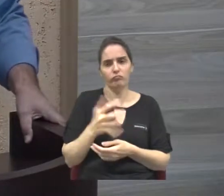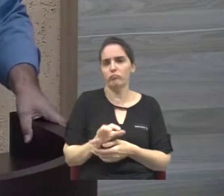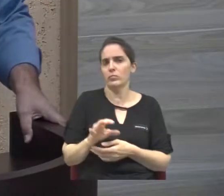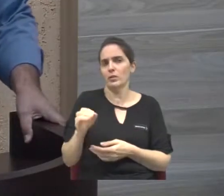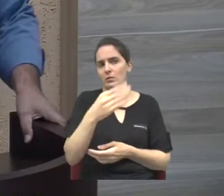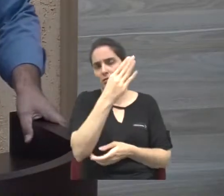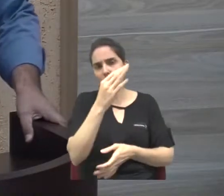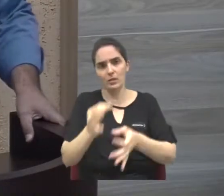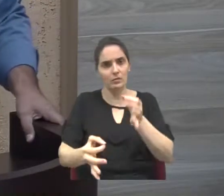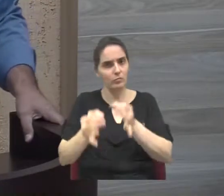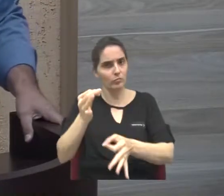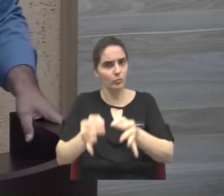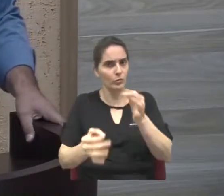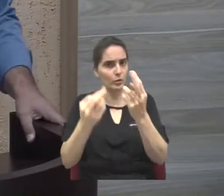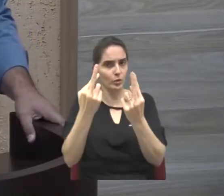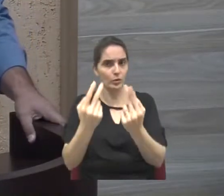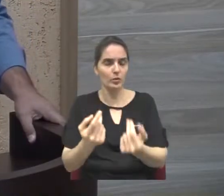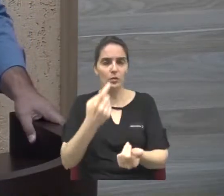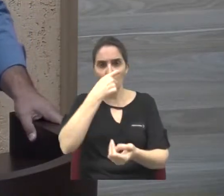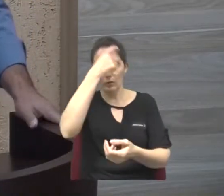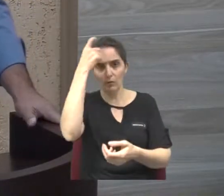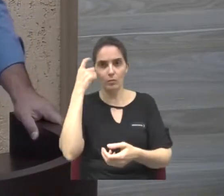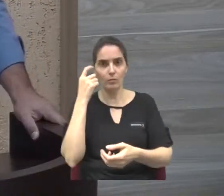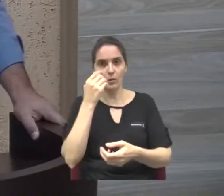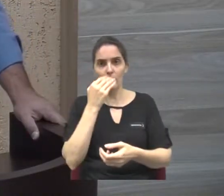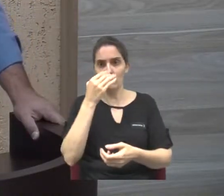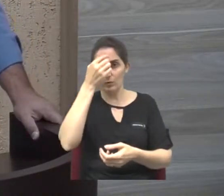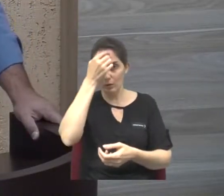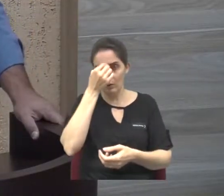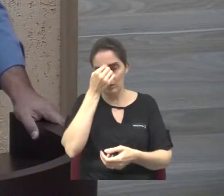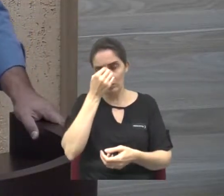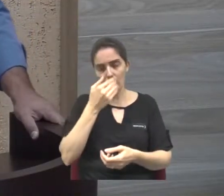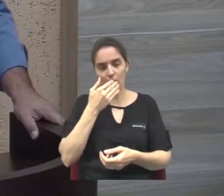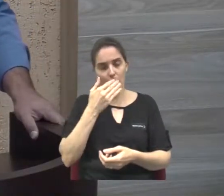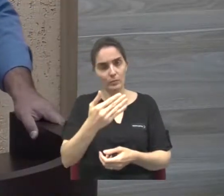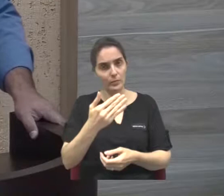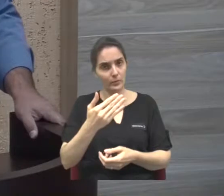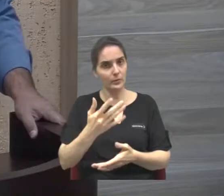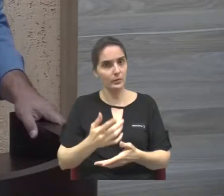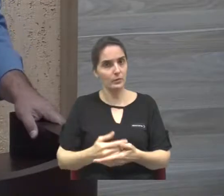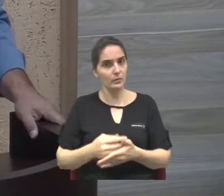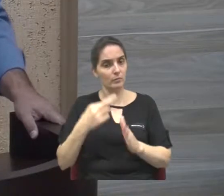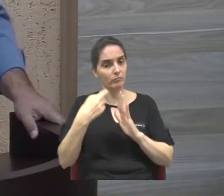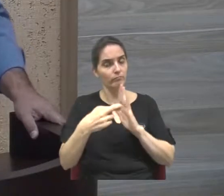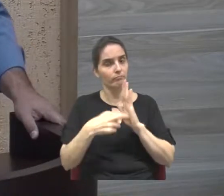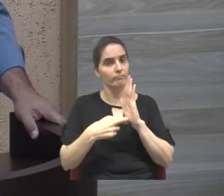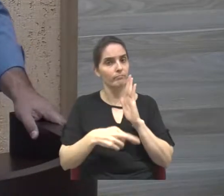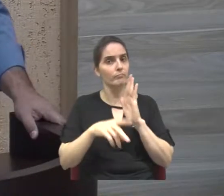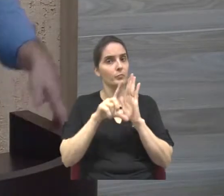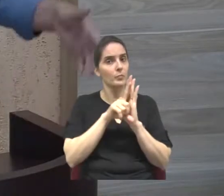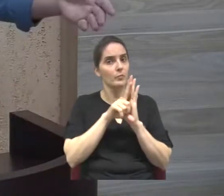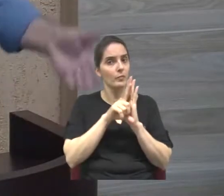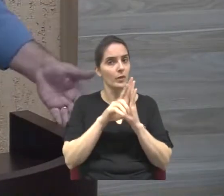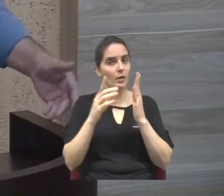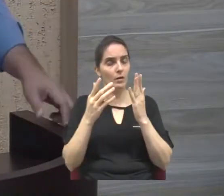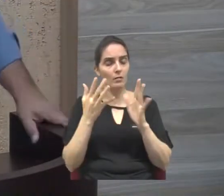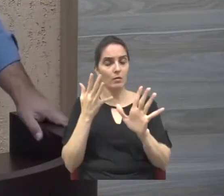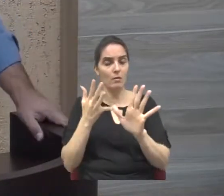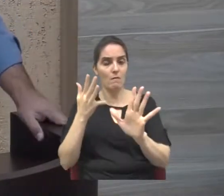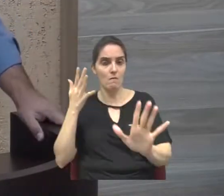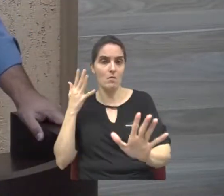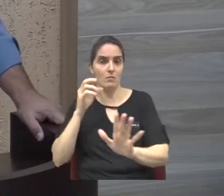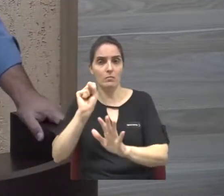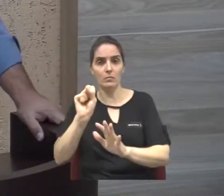o Marco Xavier e o doutor Rafael Camargo, em questão do regulamento da lei lá da fila do SUS. Já fui ao